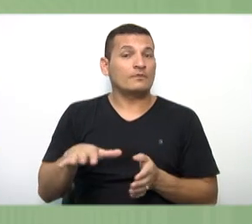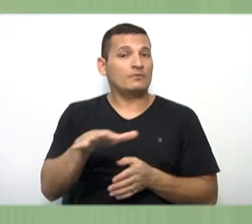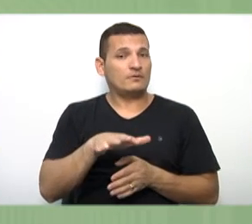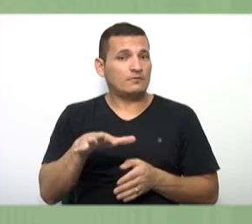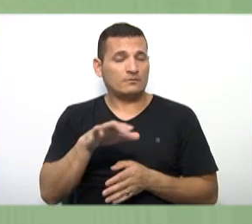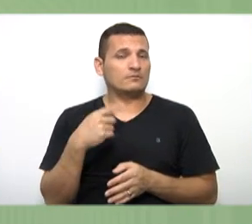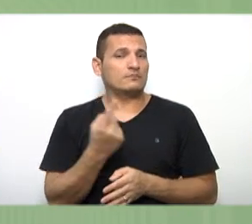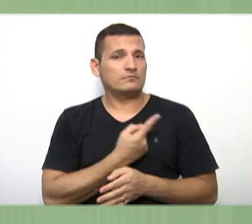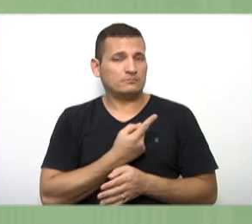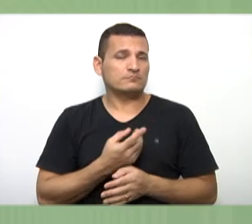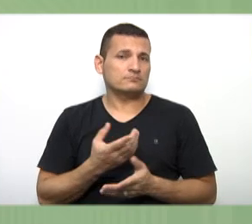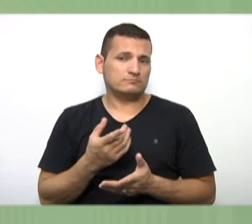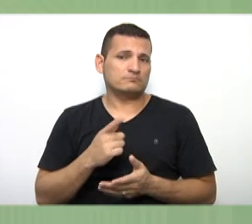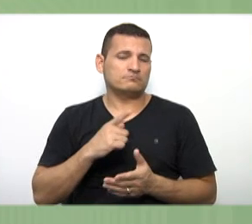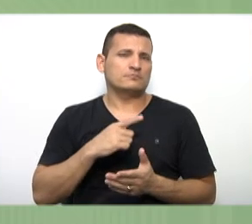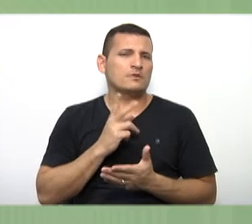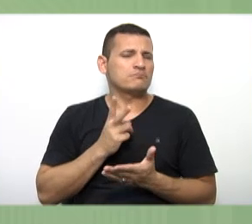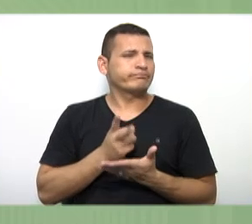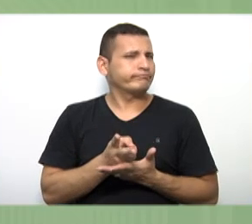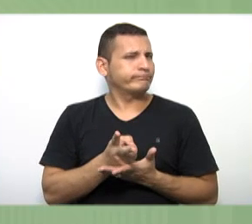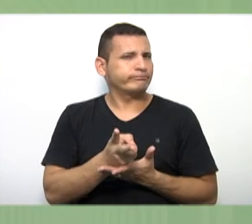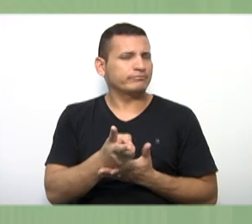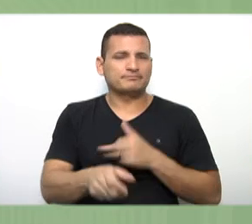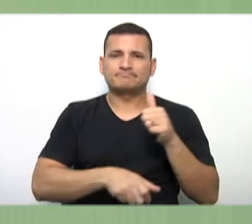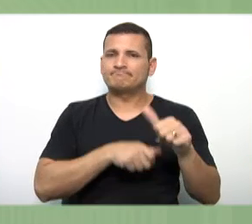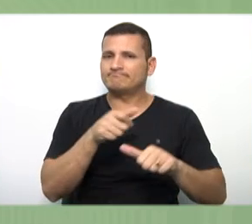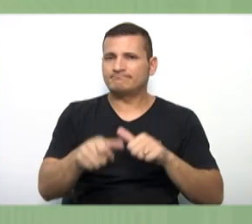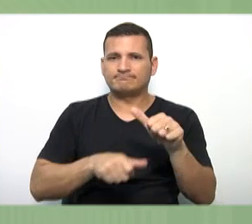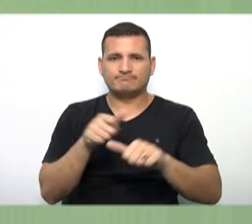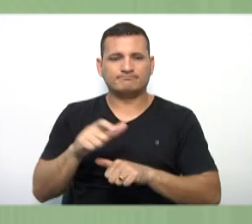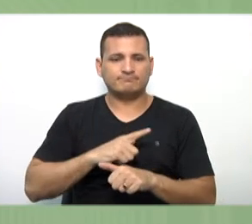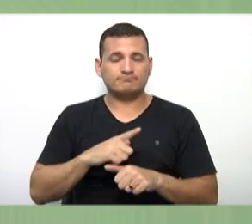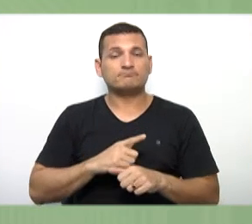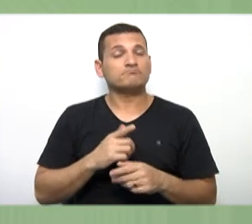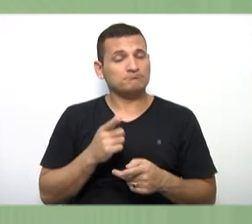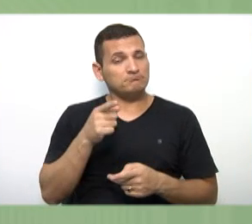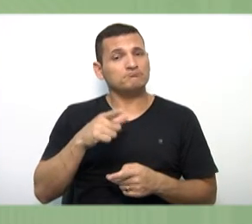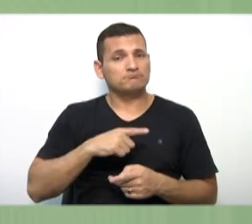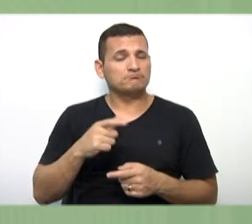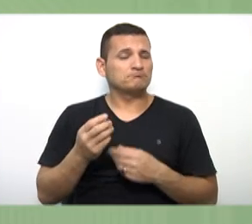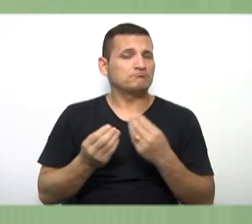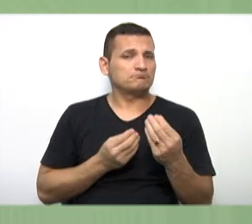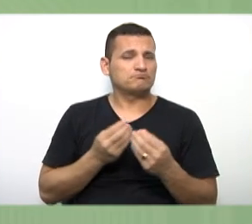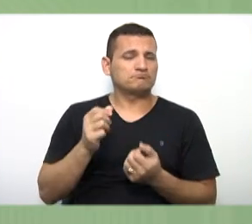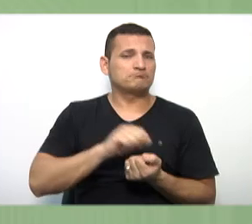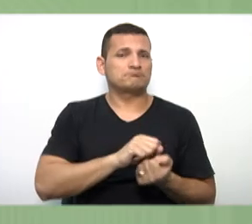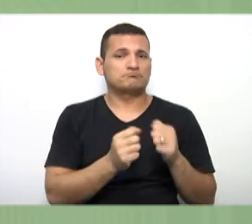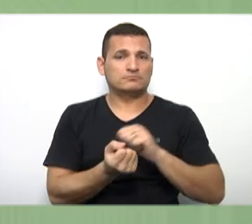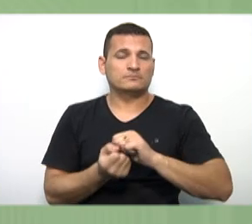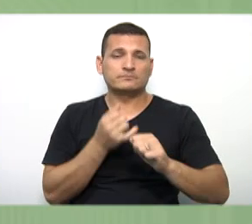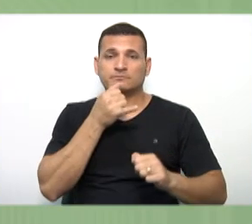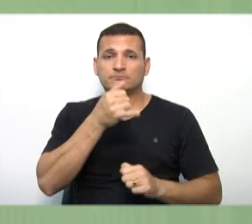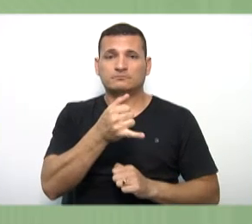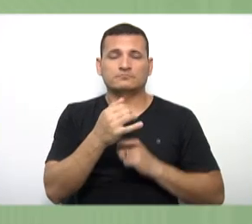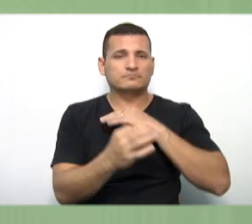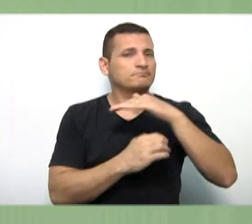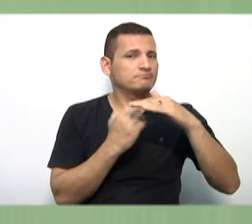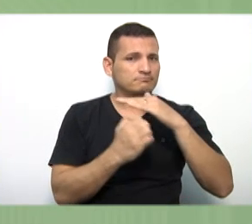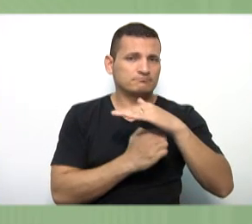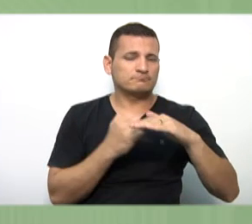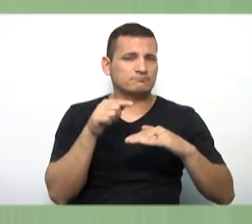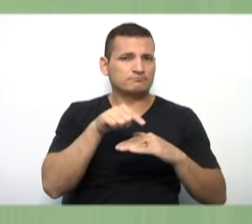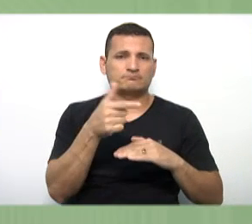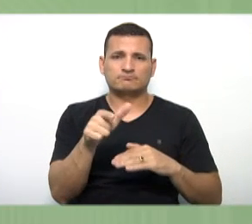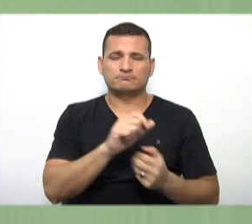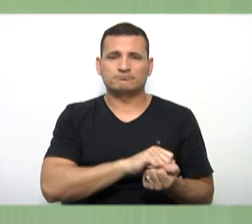Nós vivemos em um ambiente de constante mudança, então existe essa capacidade de adaptação. Se a empresa ela não se adapta